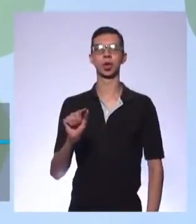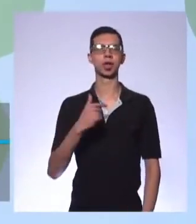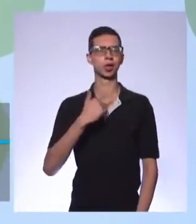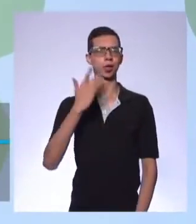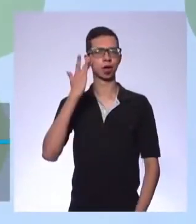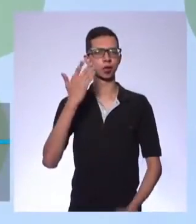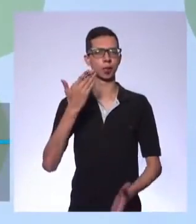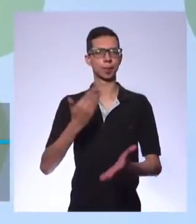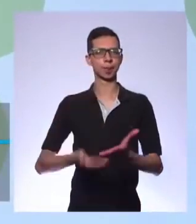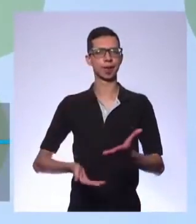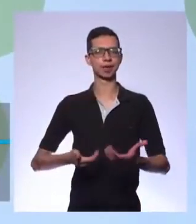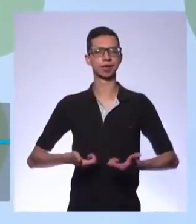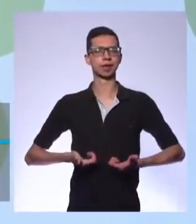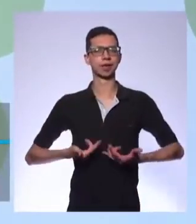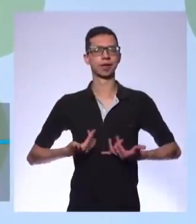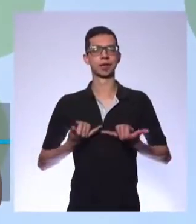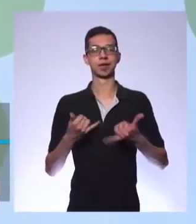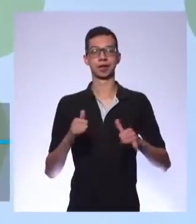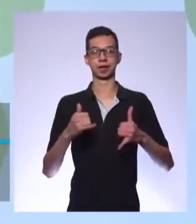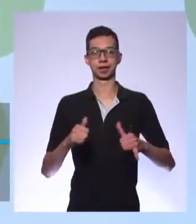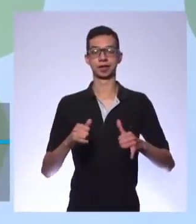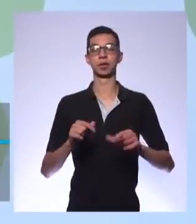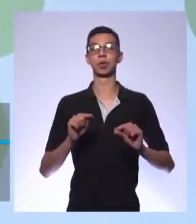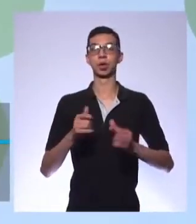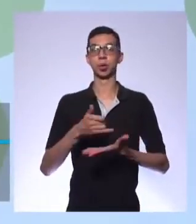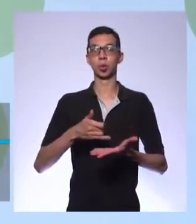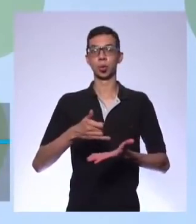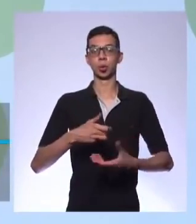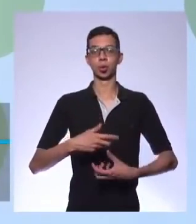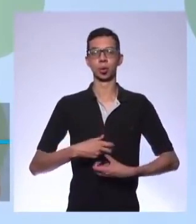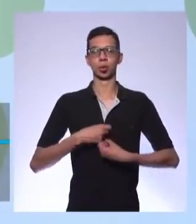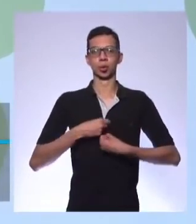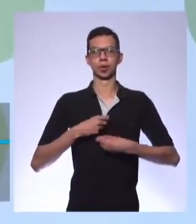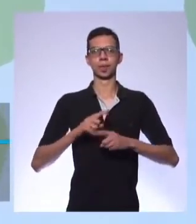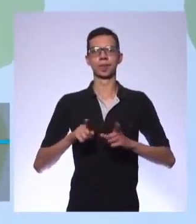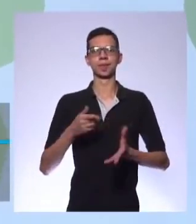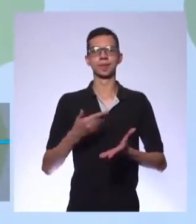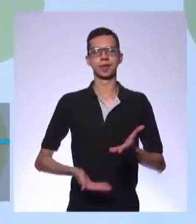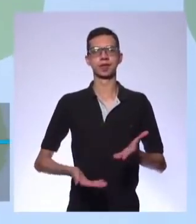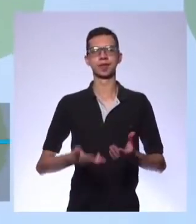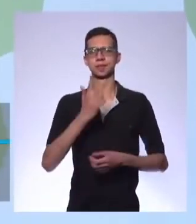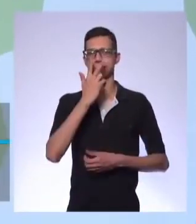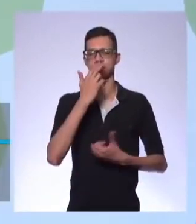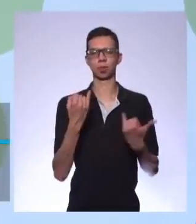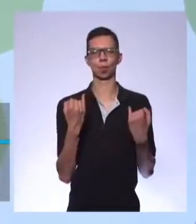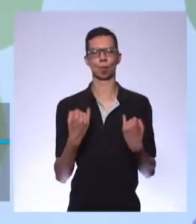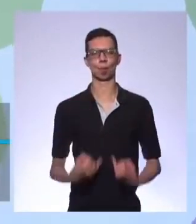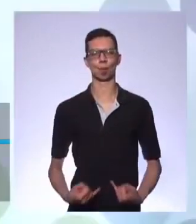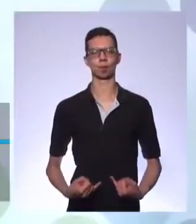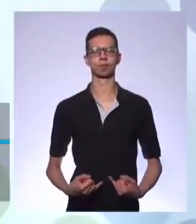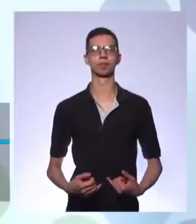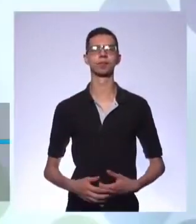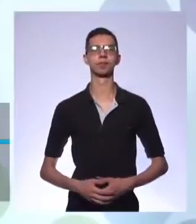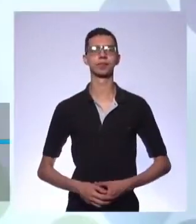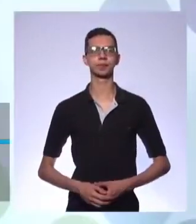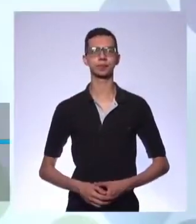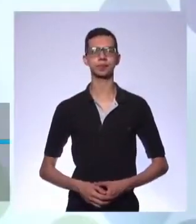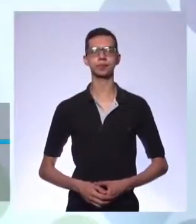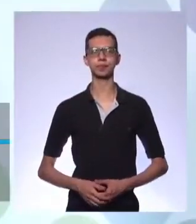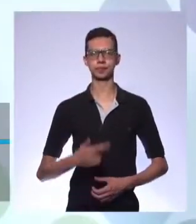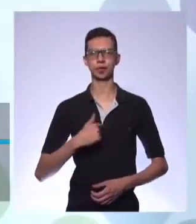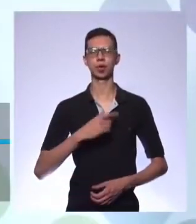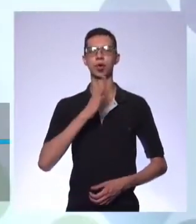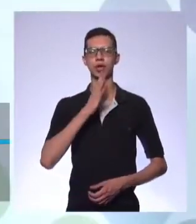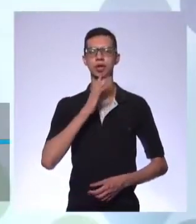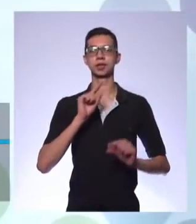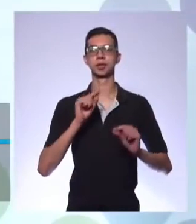negócio de perder calorias, né? É. Ganhar calorias é gordura e perder calorias, né? Ficar mais magro e tal. Não, eu Deve ser conheço a dieta da Lua, que diz que você